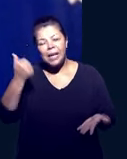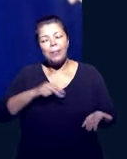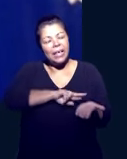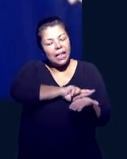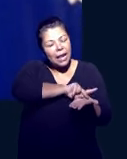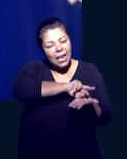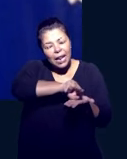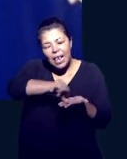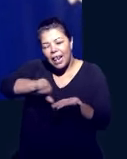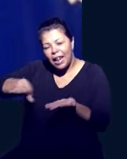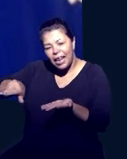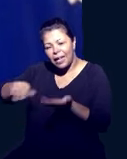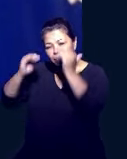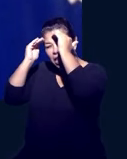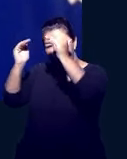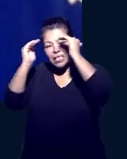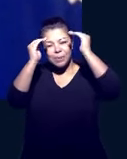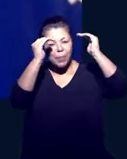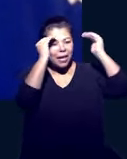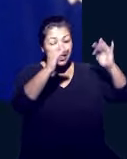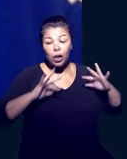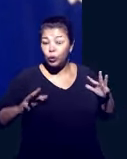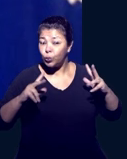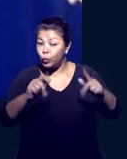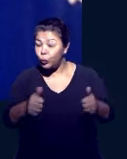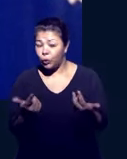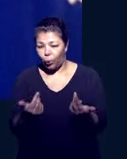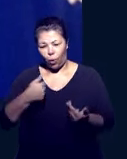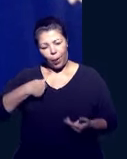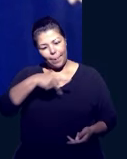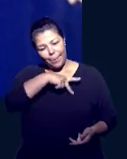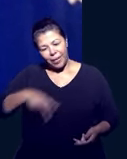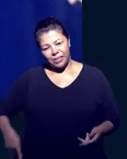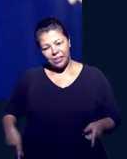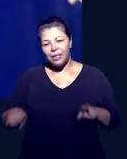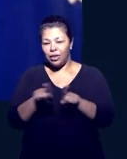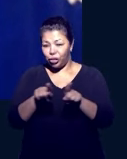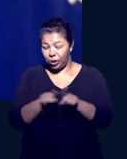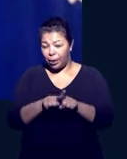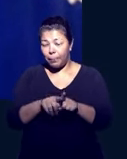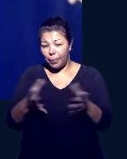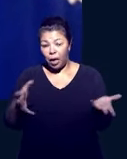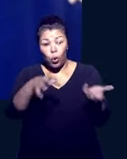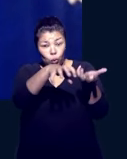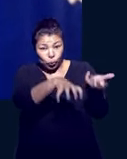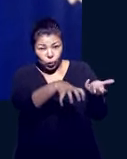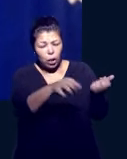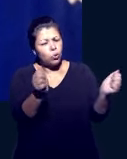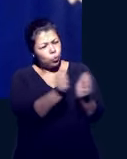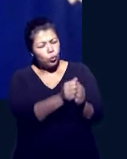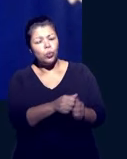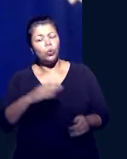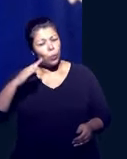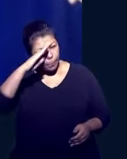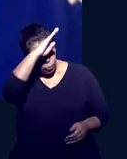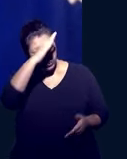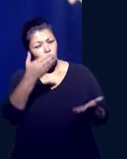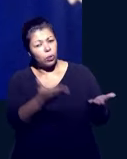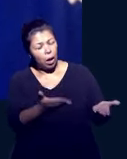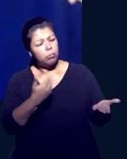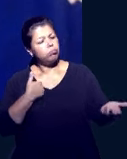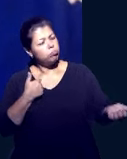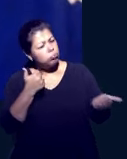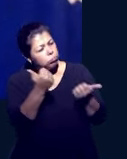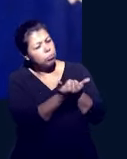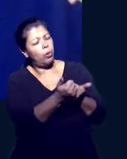respeitar todos os lados assim como eu fui presidente do senado e do congresso nacional com o presidente bolsonaro eu dei voz e vez à